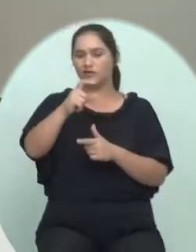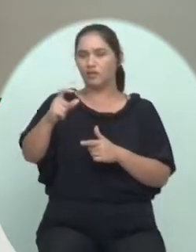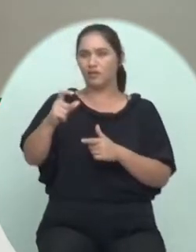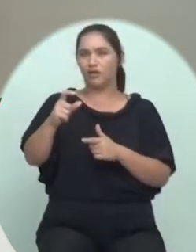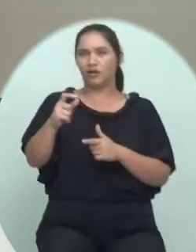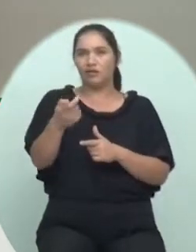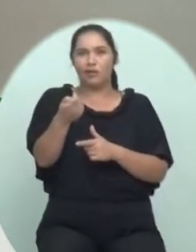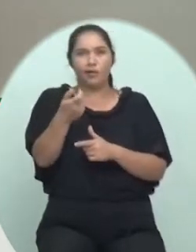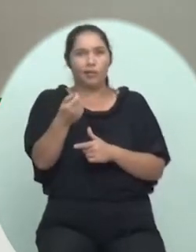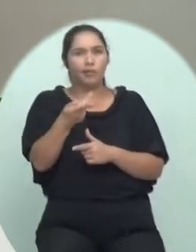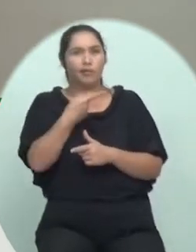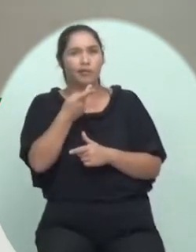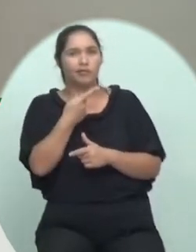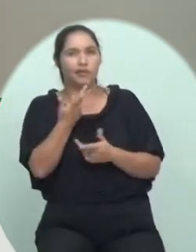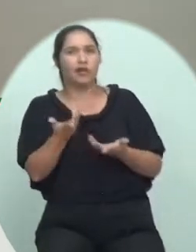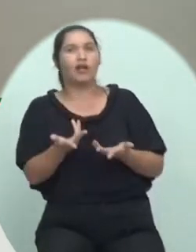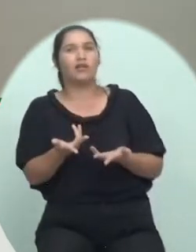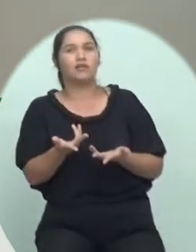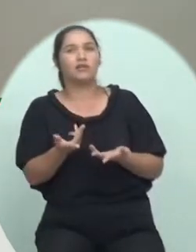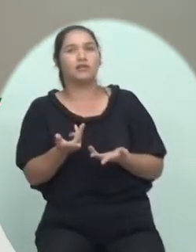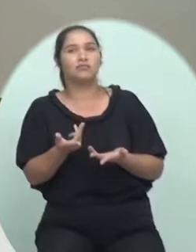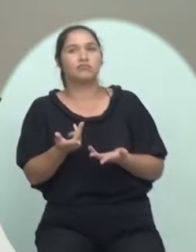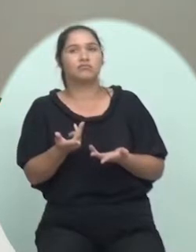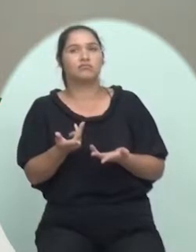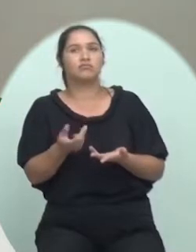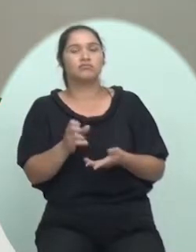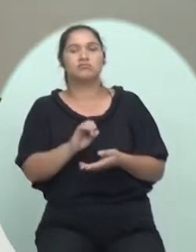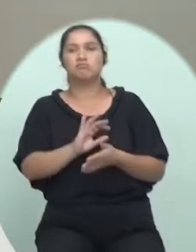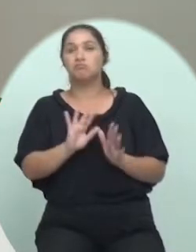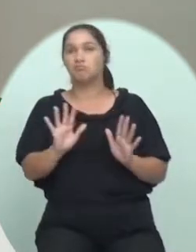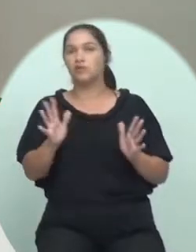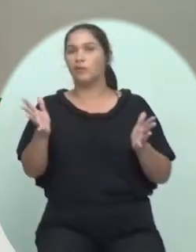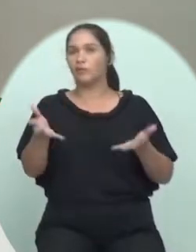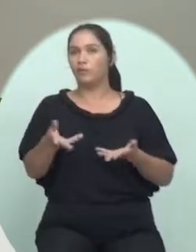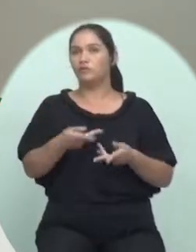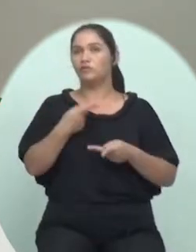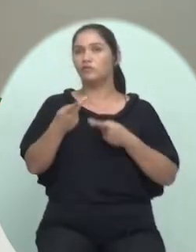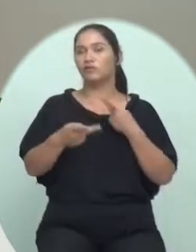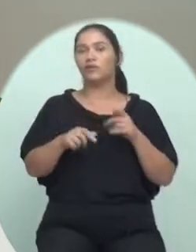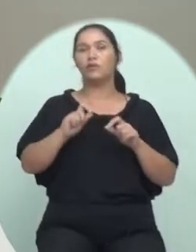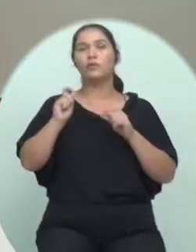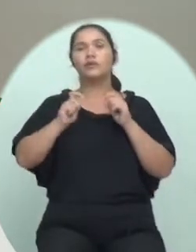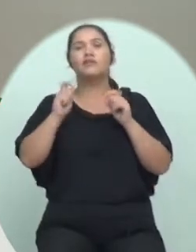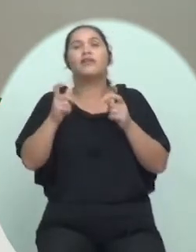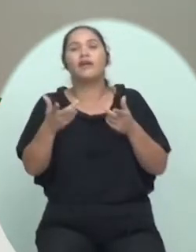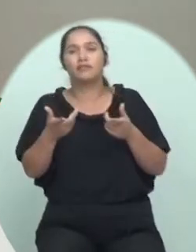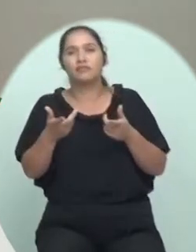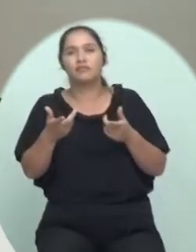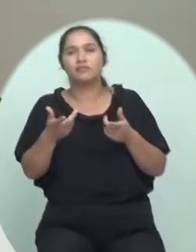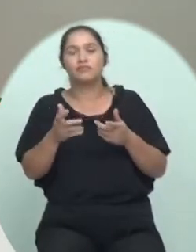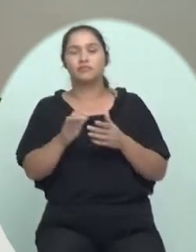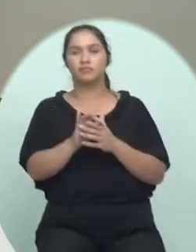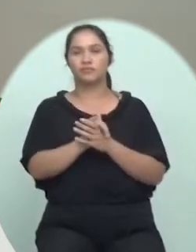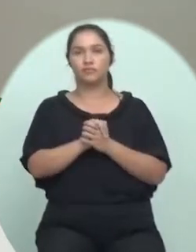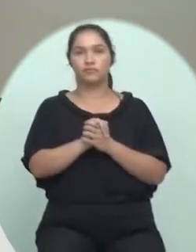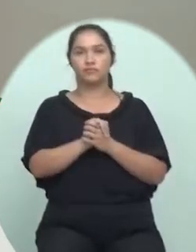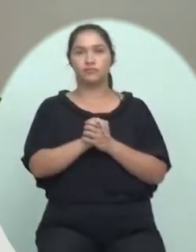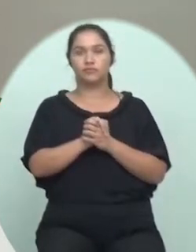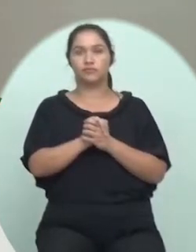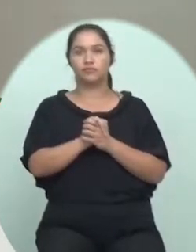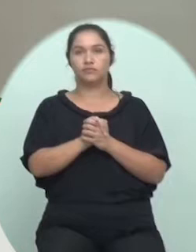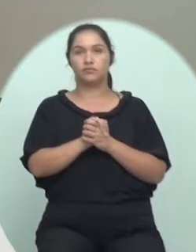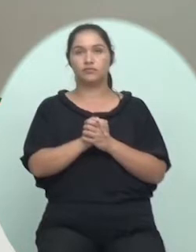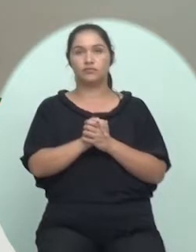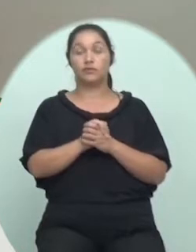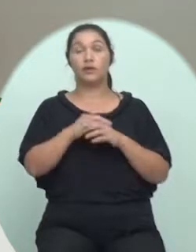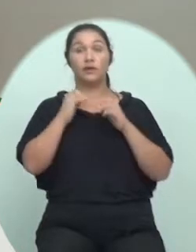falado. A gente fala muito de aditar, aditar, aditar, aditar, aditar. Mas o apostilamento, ele é uma figura jurídica que é possível